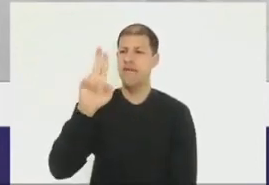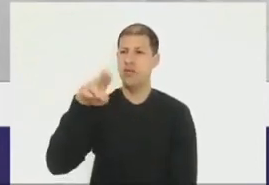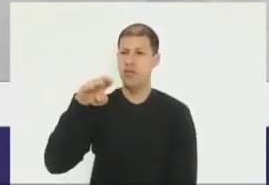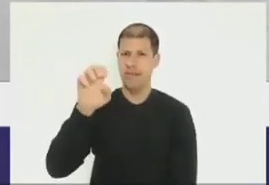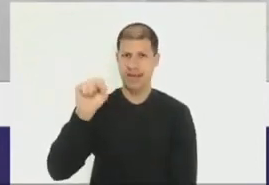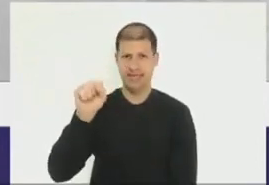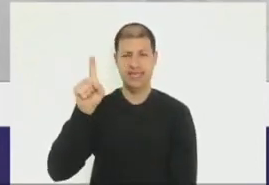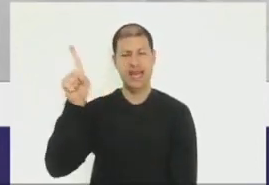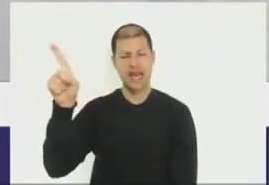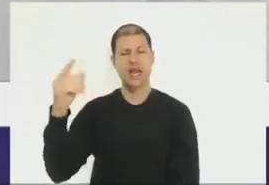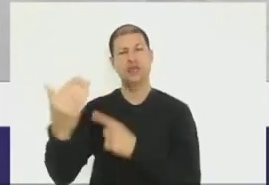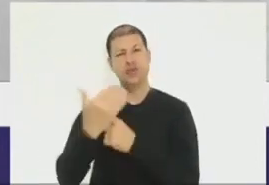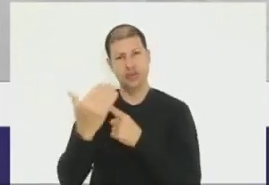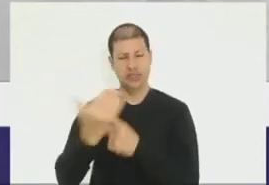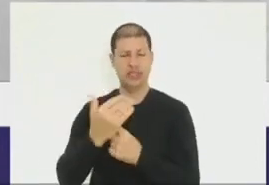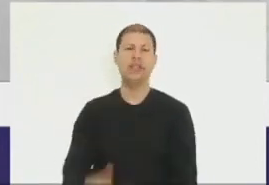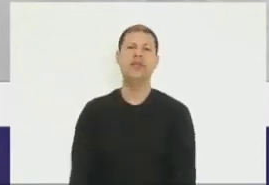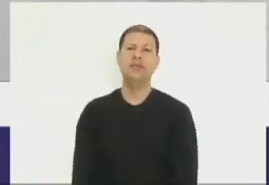nos ajudando